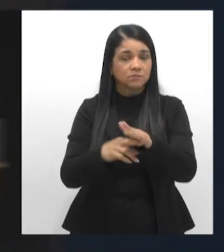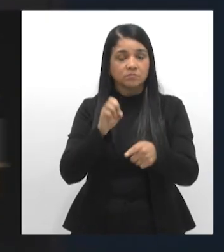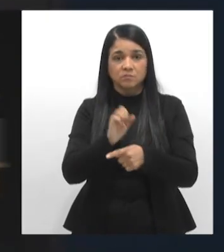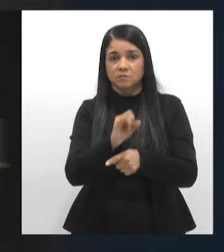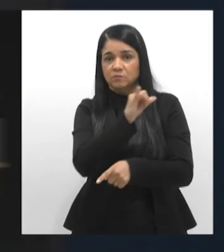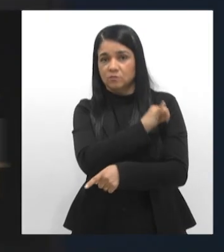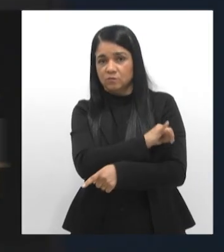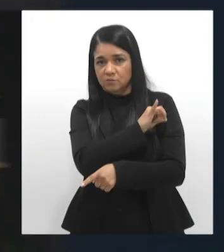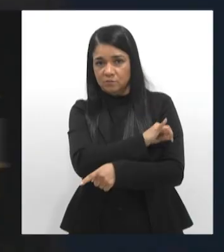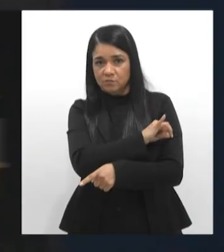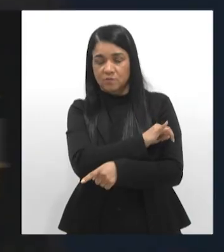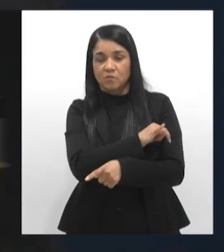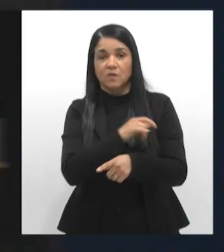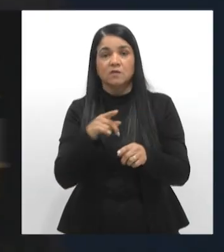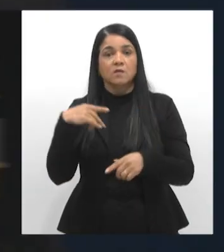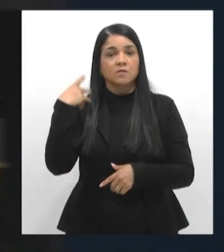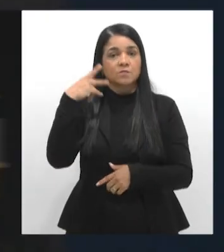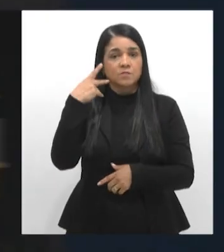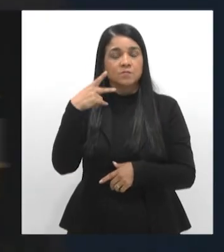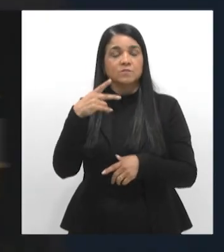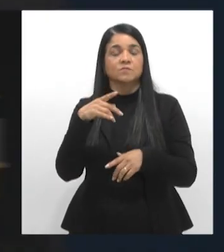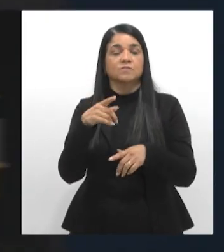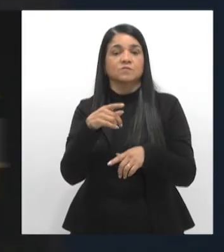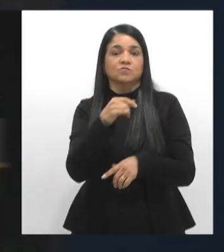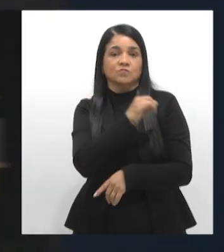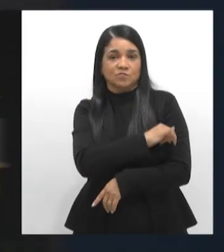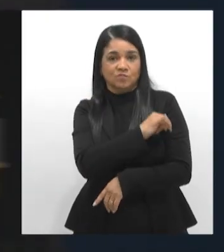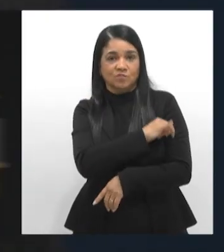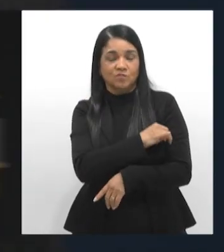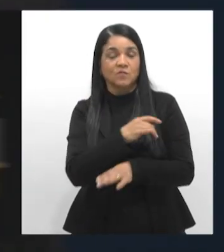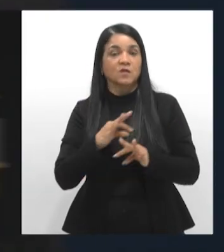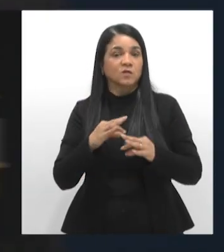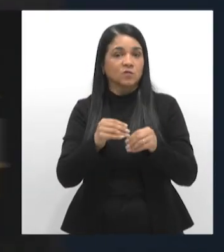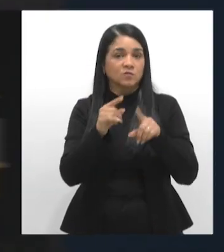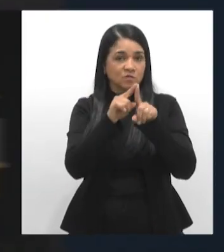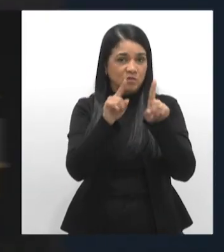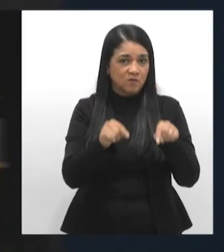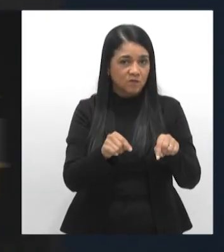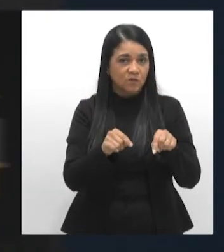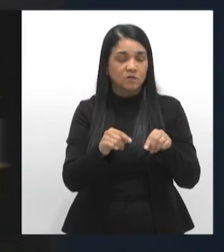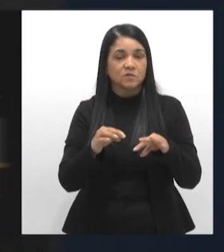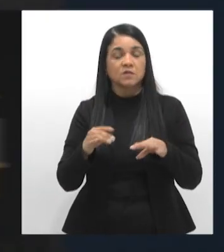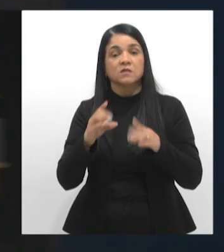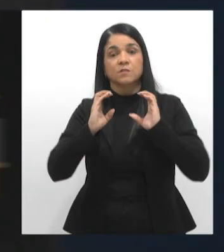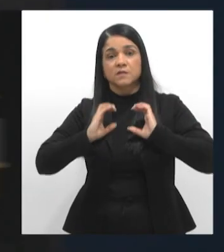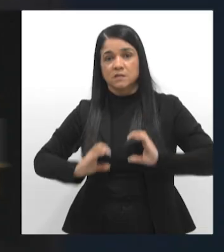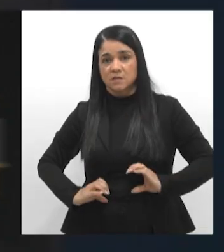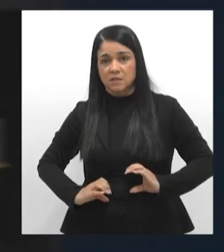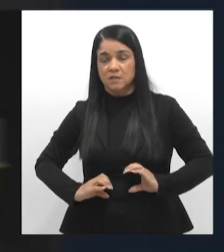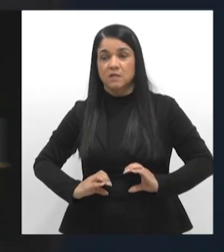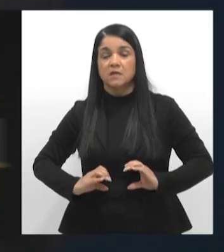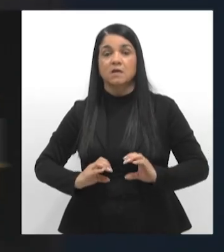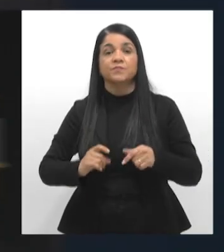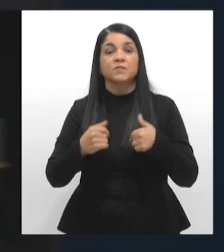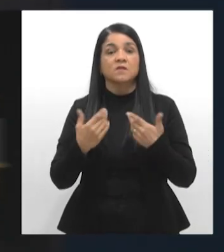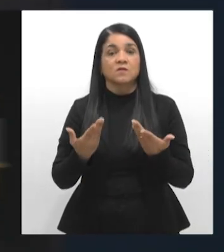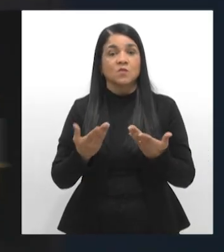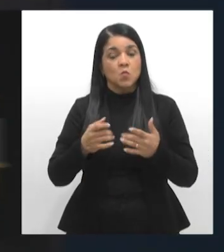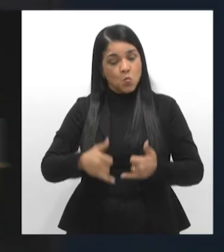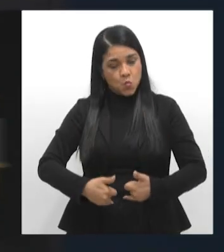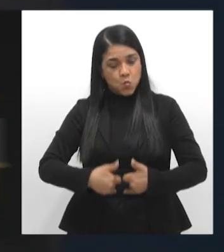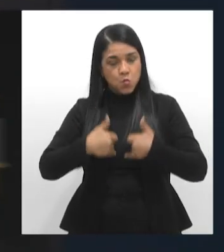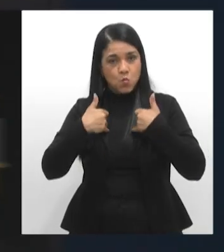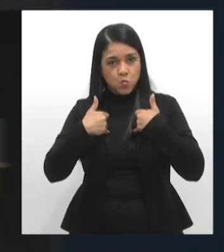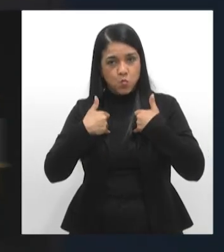de Janeiro, para o Parlamento Fluminense, para seus servidores e para a cidadania, é com muito